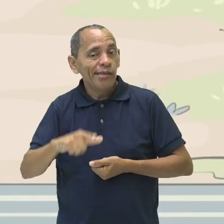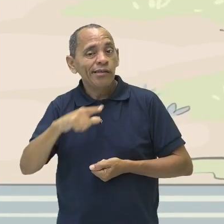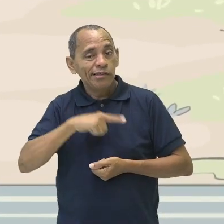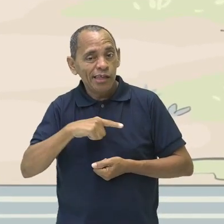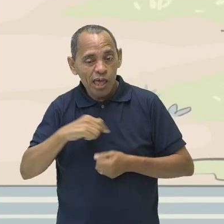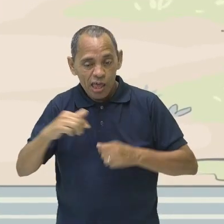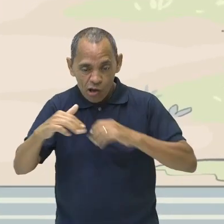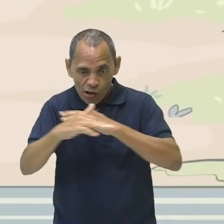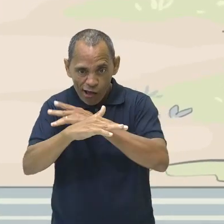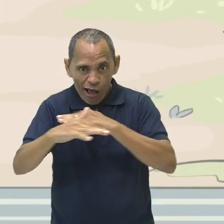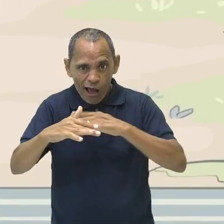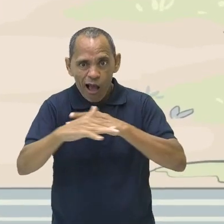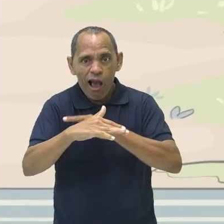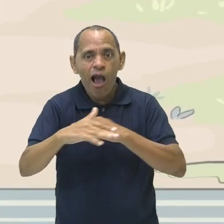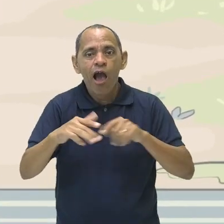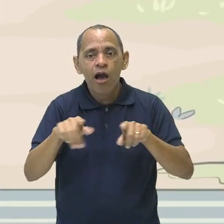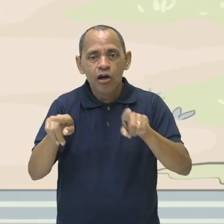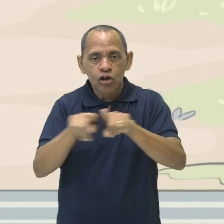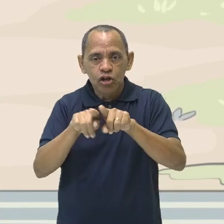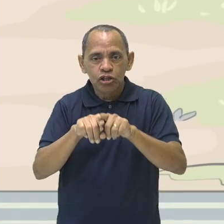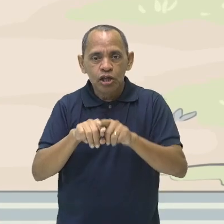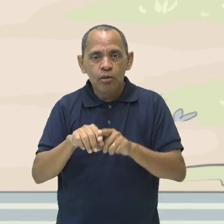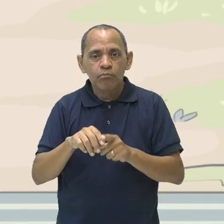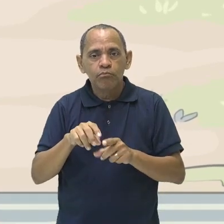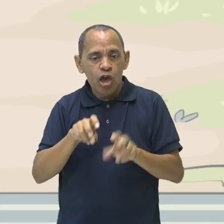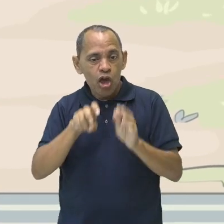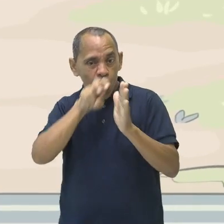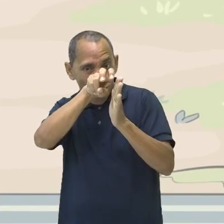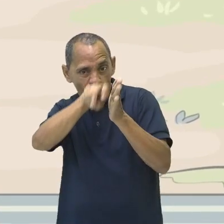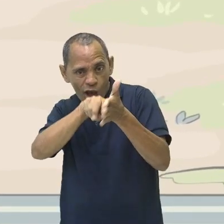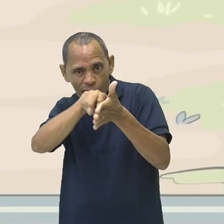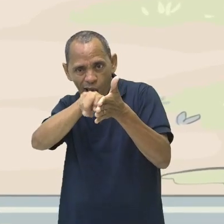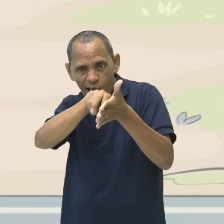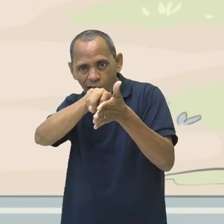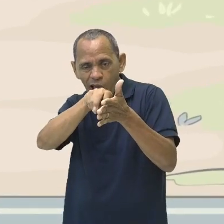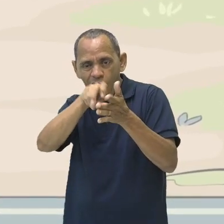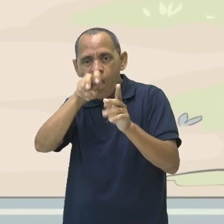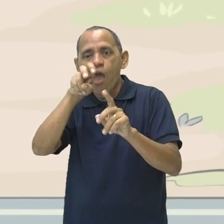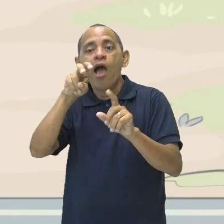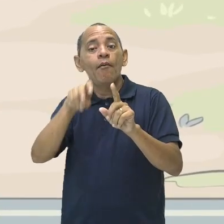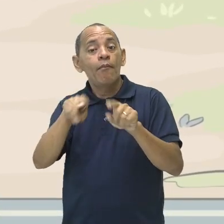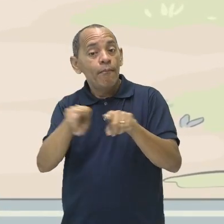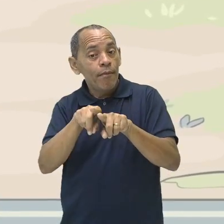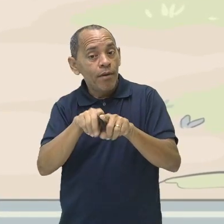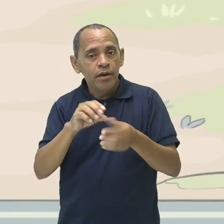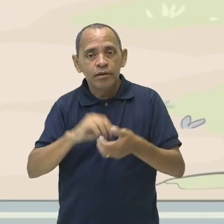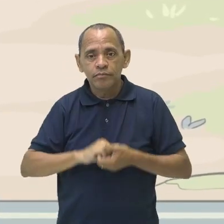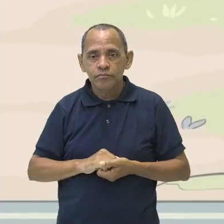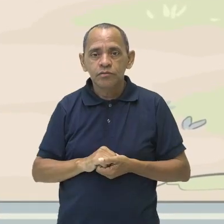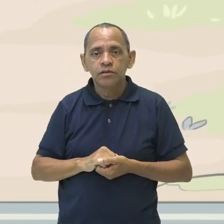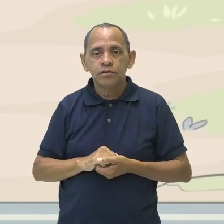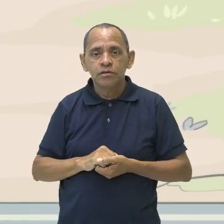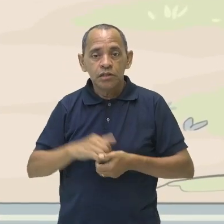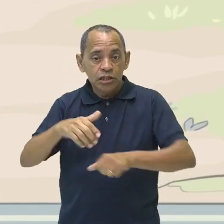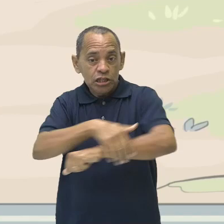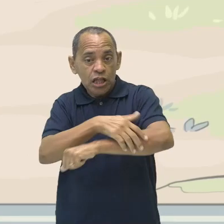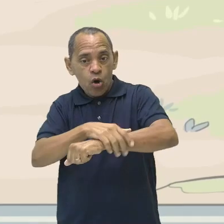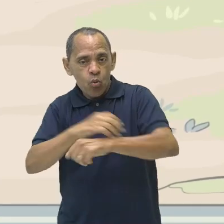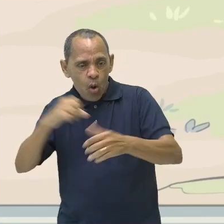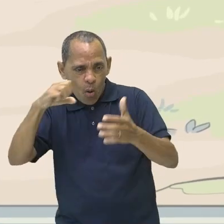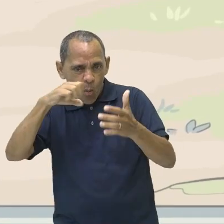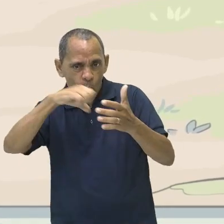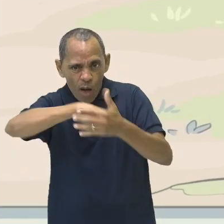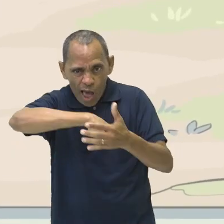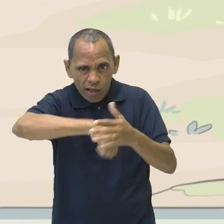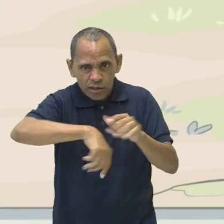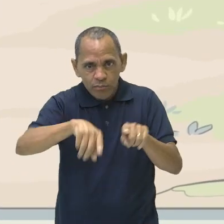Por isso, não vá pra rua para não ser atropelado. E pegou a perguntar como estavam